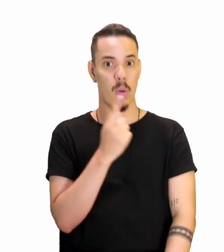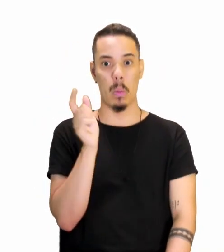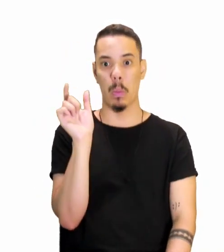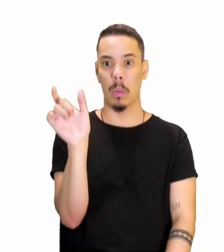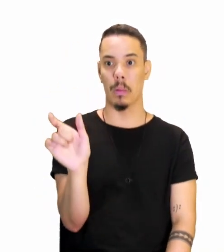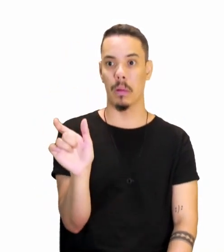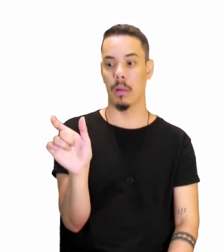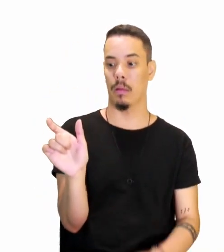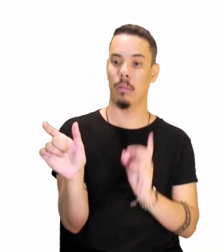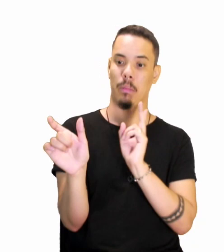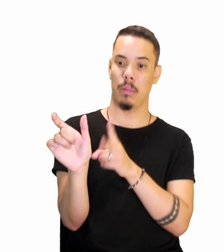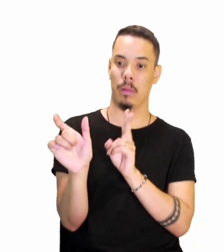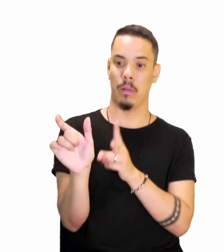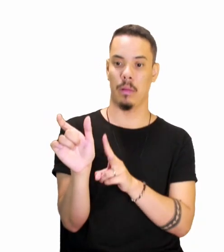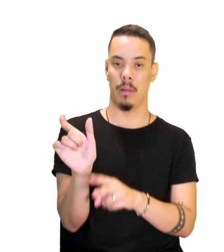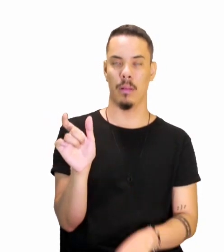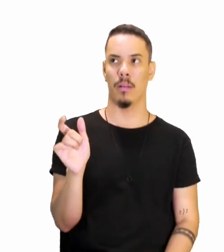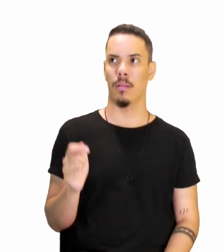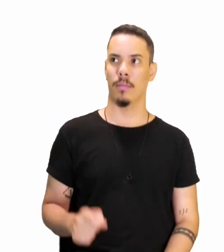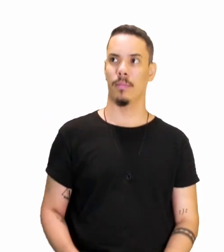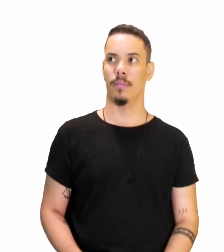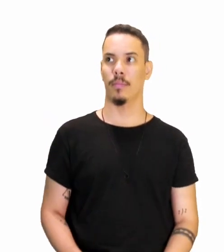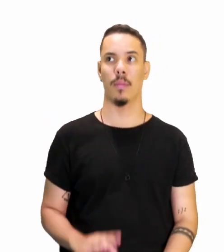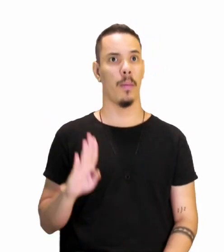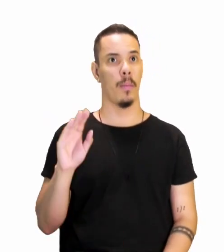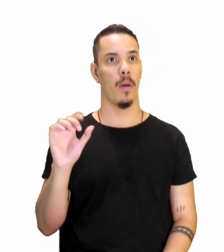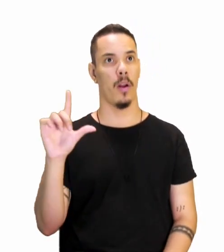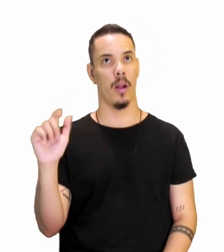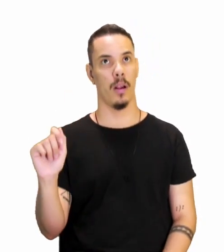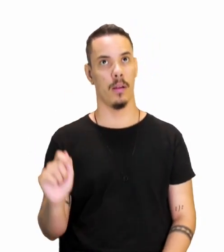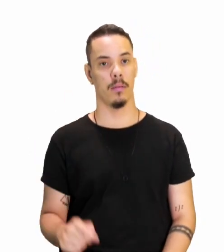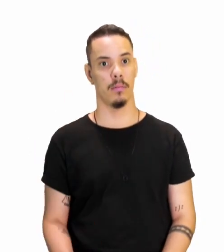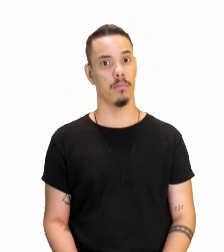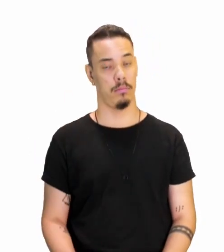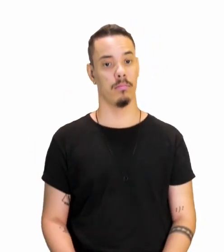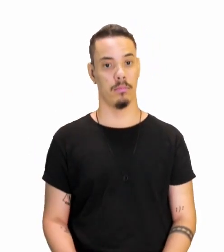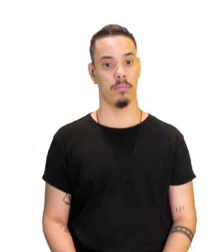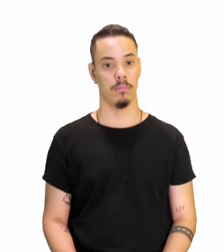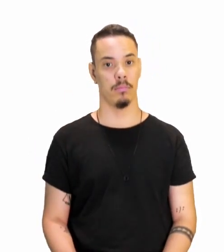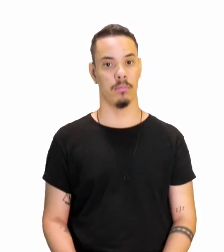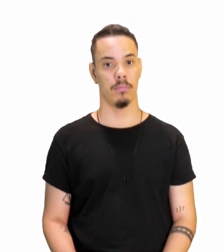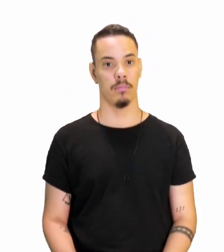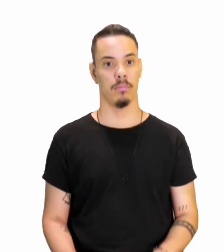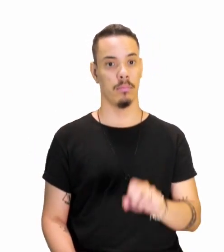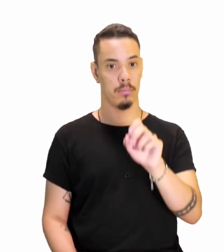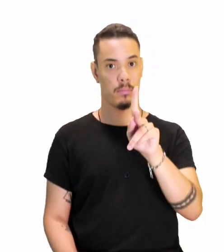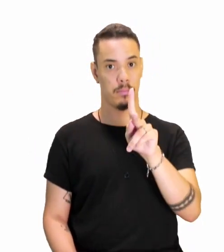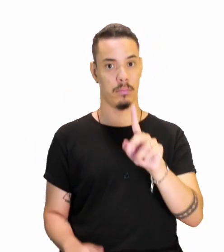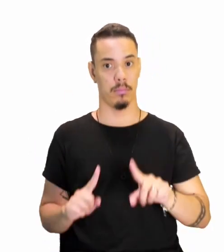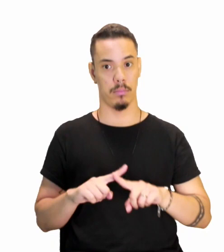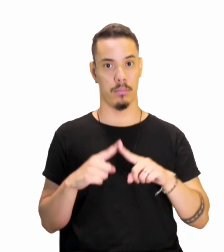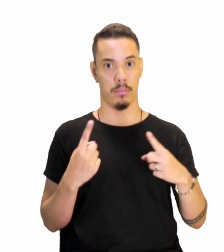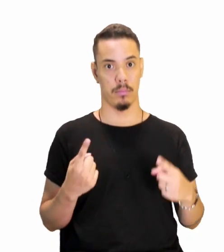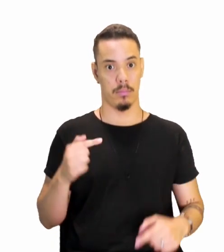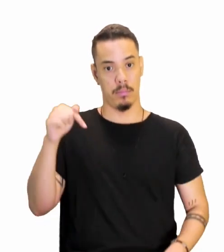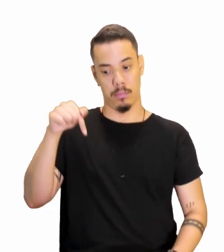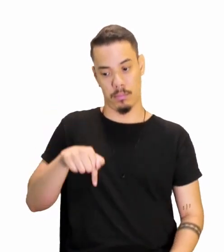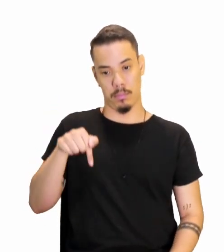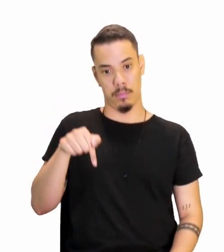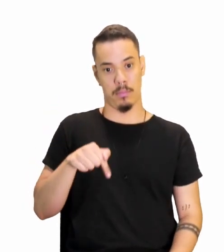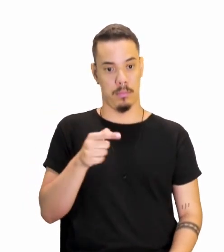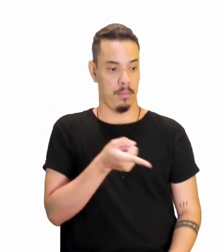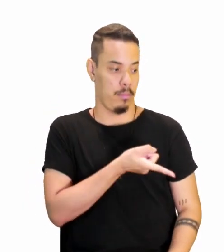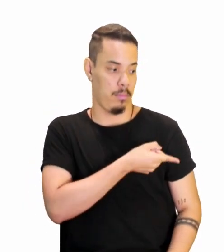palavra. Ah, e aí a criança fala bola, tá certo. Mas só que quando você já está no